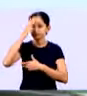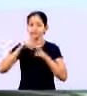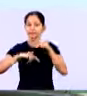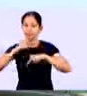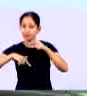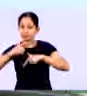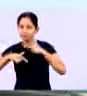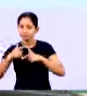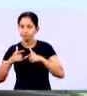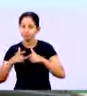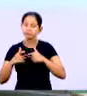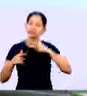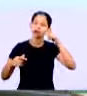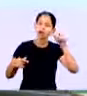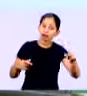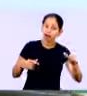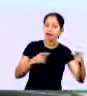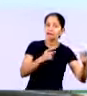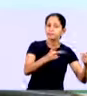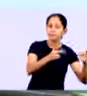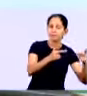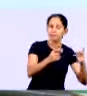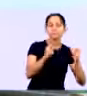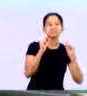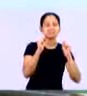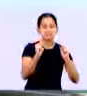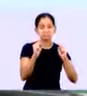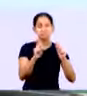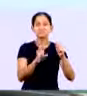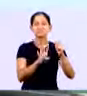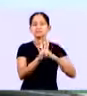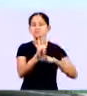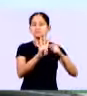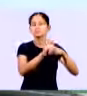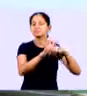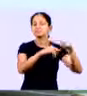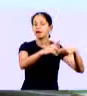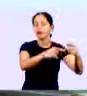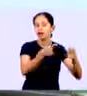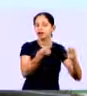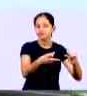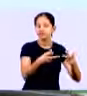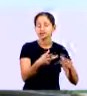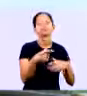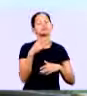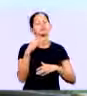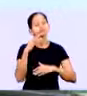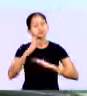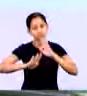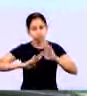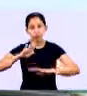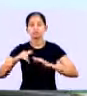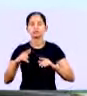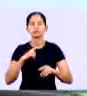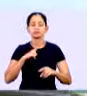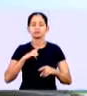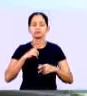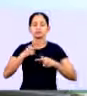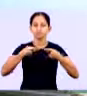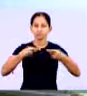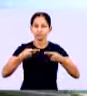segundo, se tiver necessidade, dar prazo para o meu cliente? Então isso aí tem que fazer parte do seu orçamento, tem que fazer parte do seu planejamento financeiro.